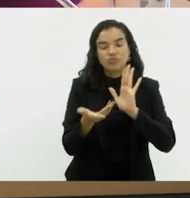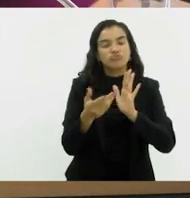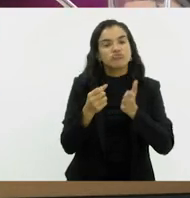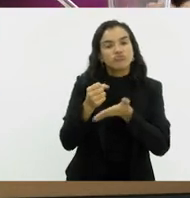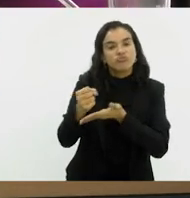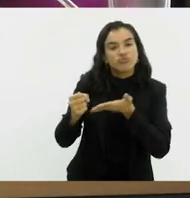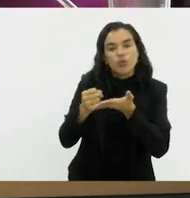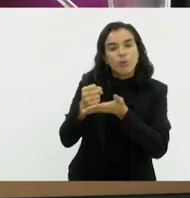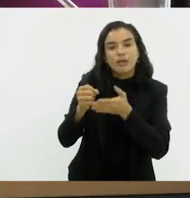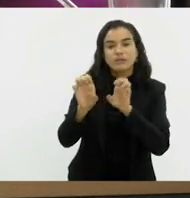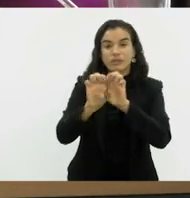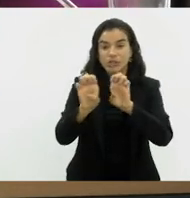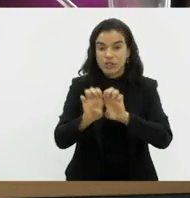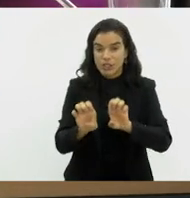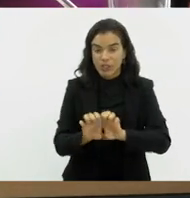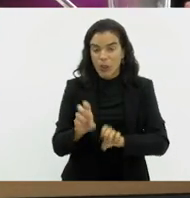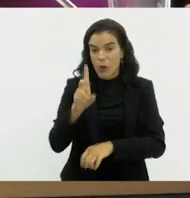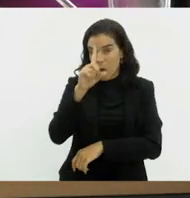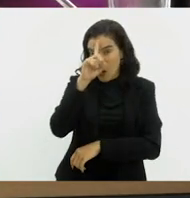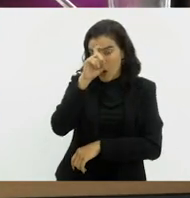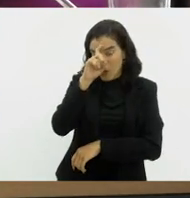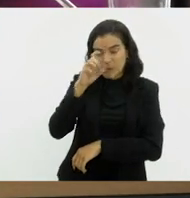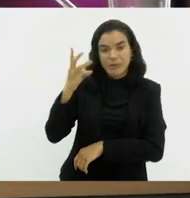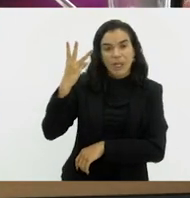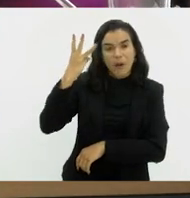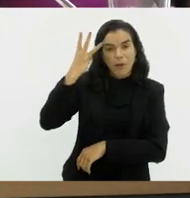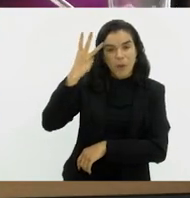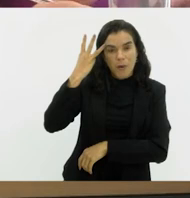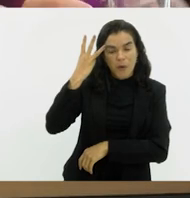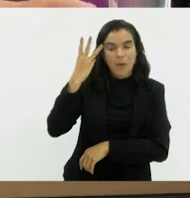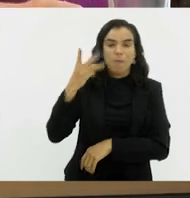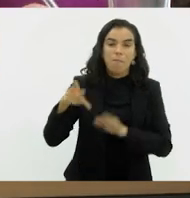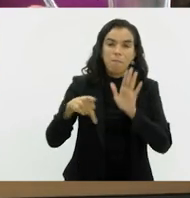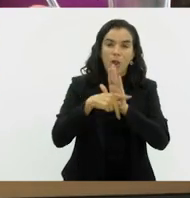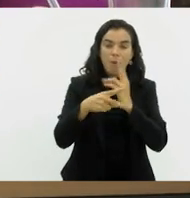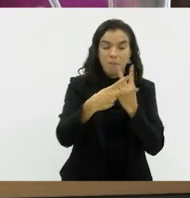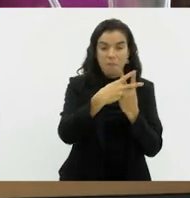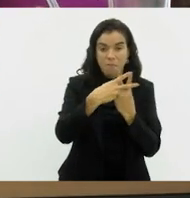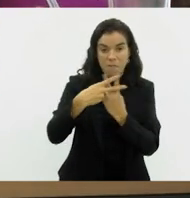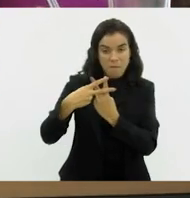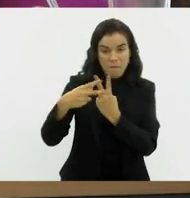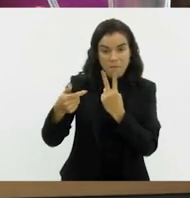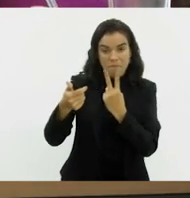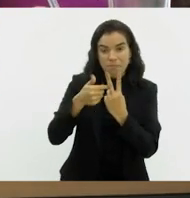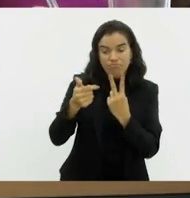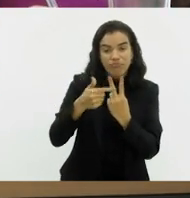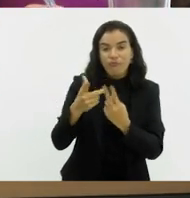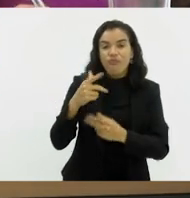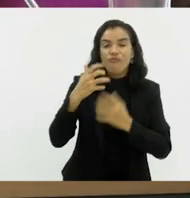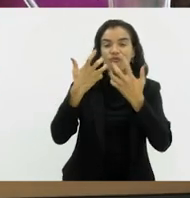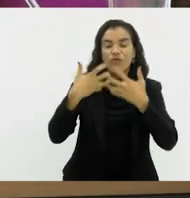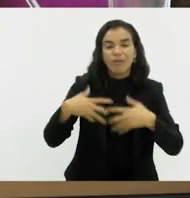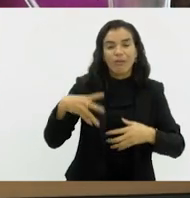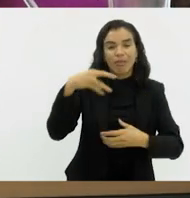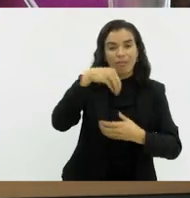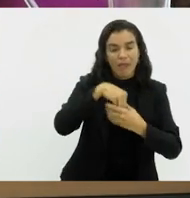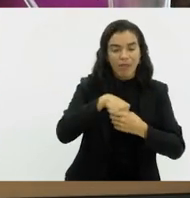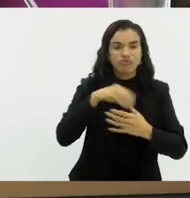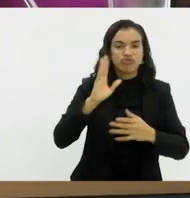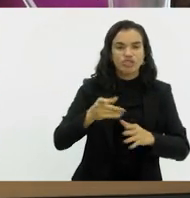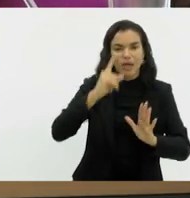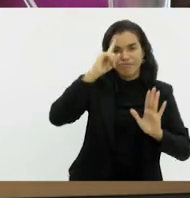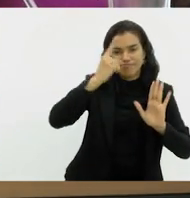base na estrutura do sanatório, o Hospital Sanatório Penal, para que ele funcionasse dentro daquilo que estava